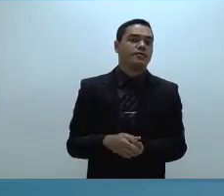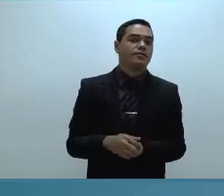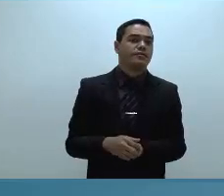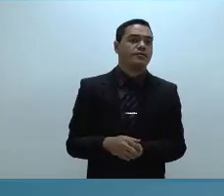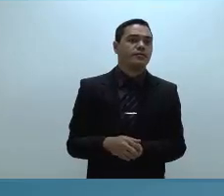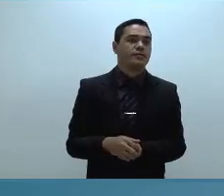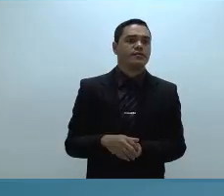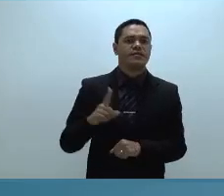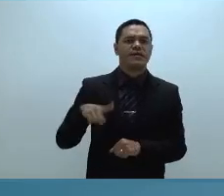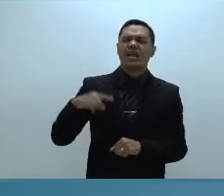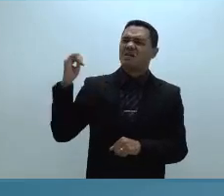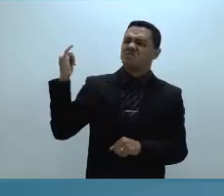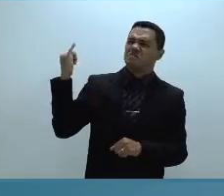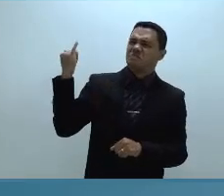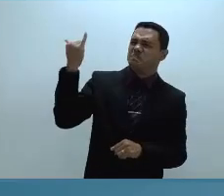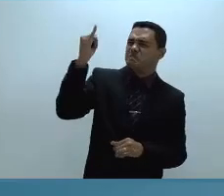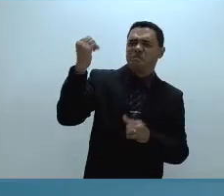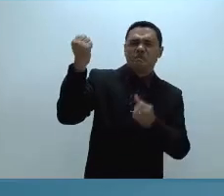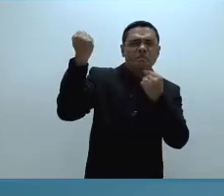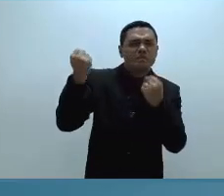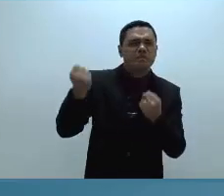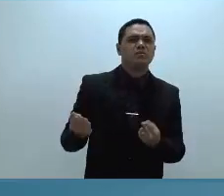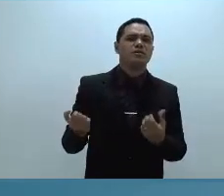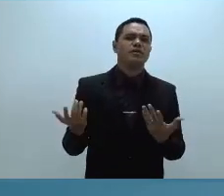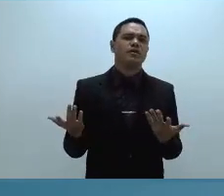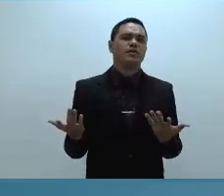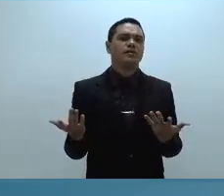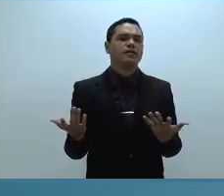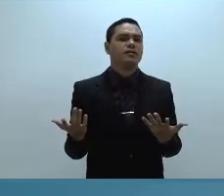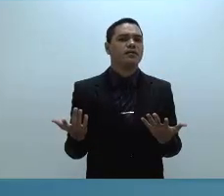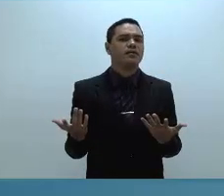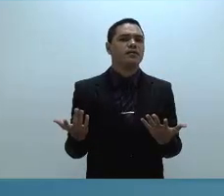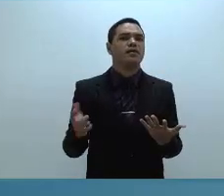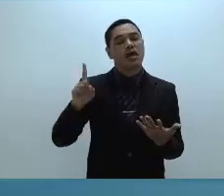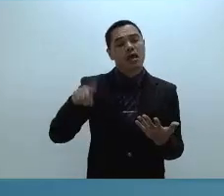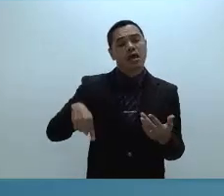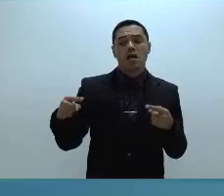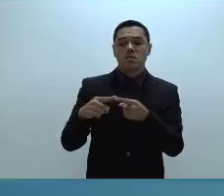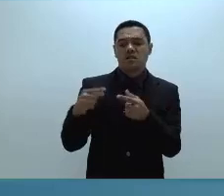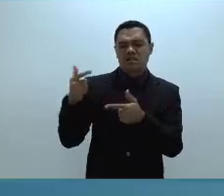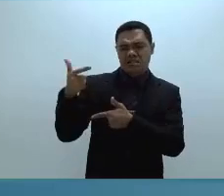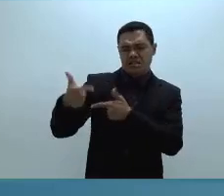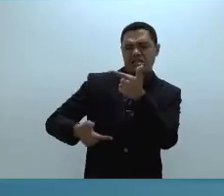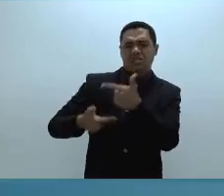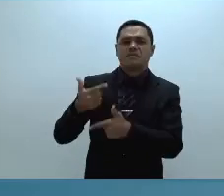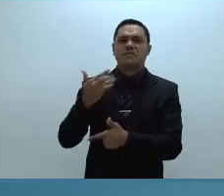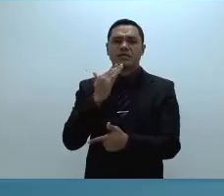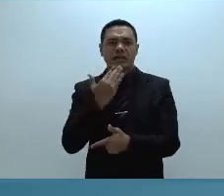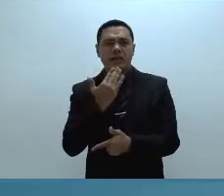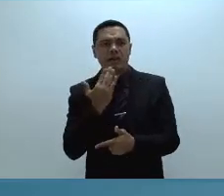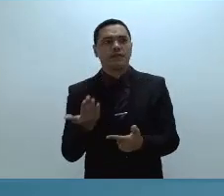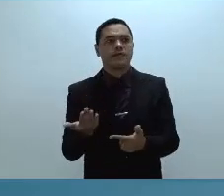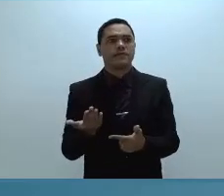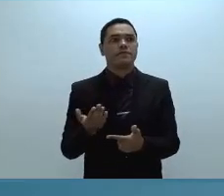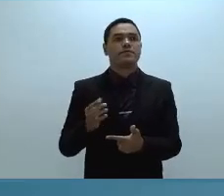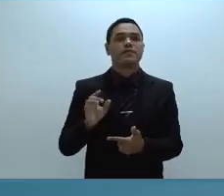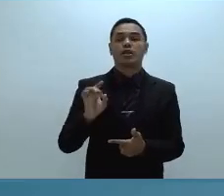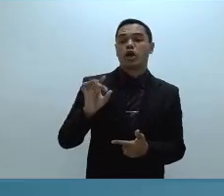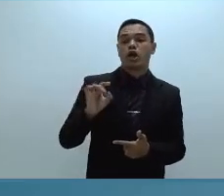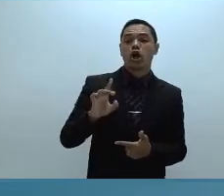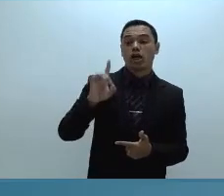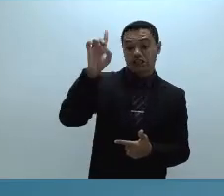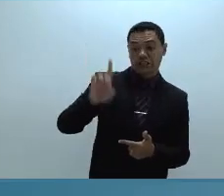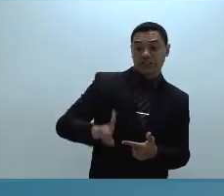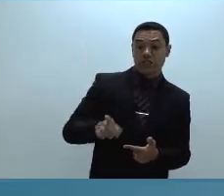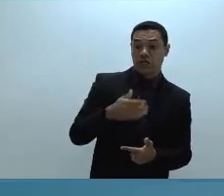É sobrecarga na rede, é entrar na prestação de serviço. Só vai para o direito público quando a